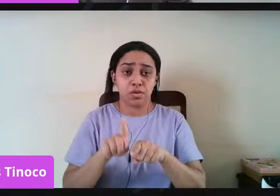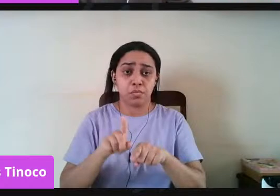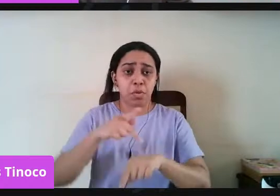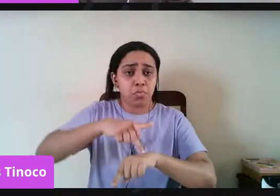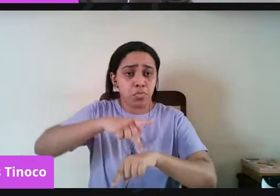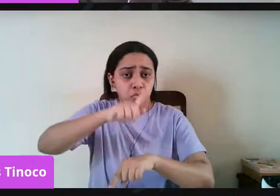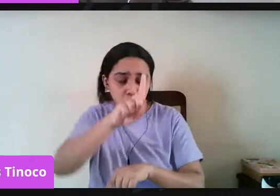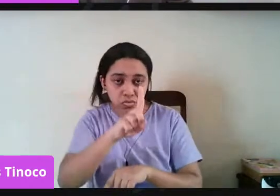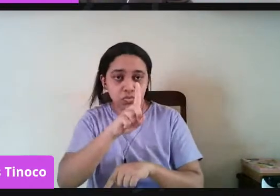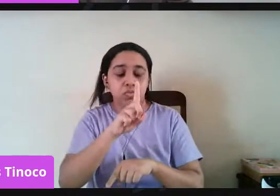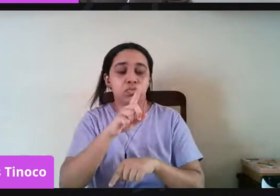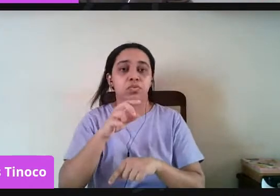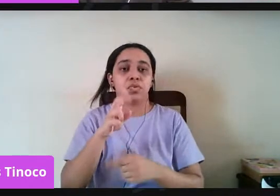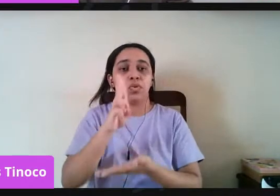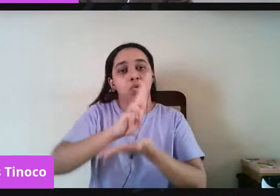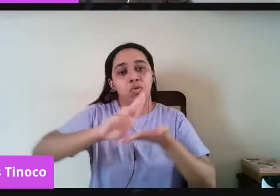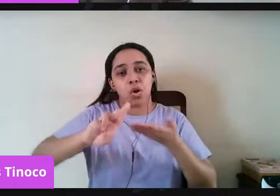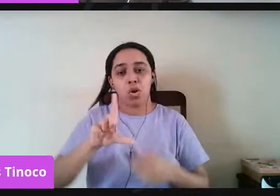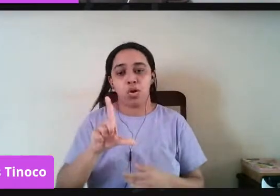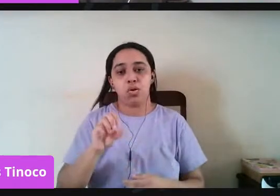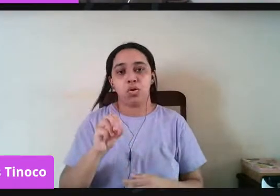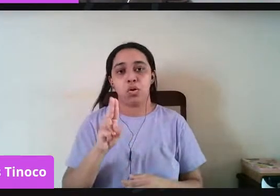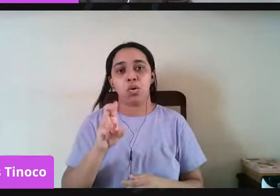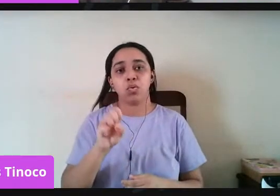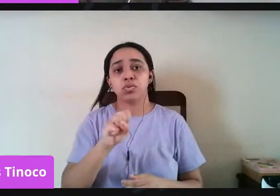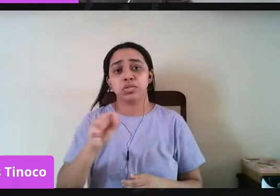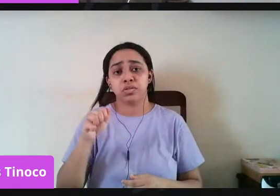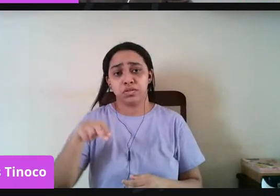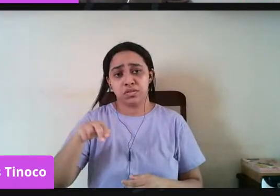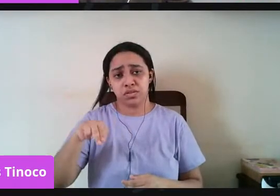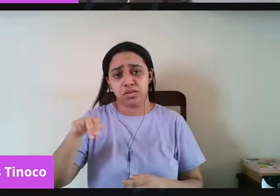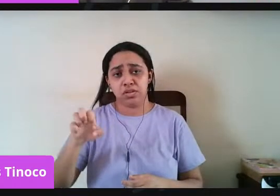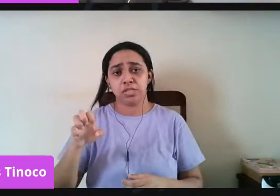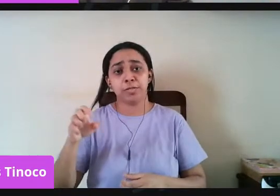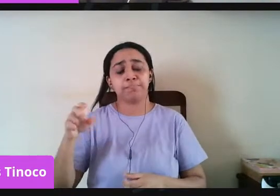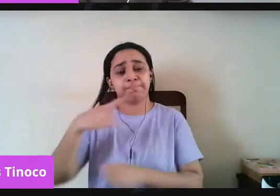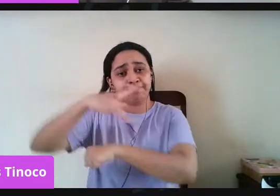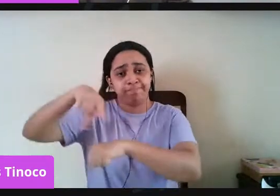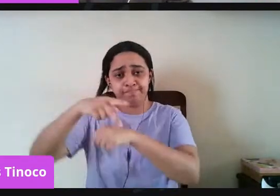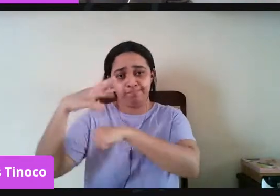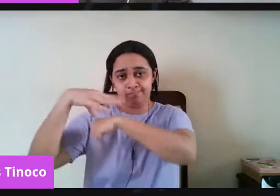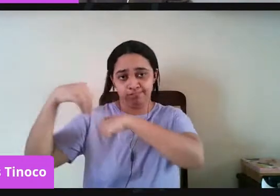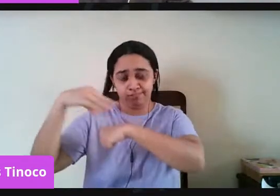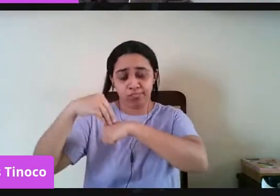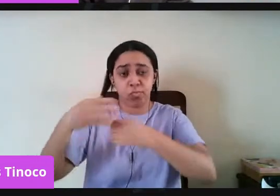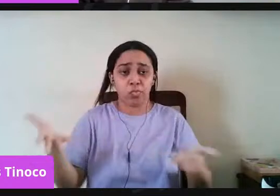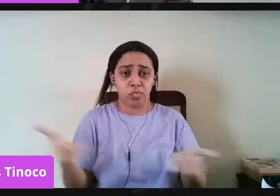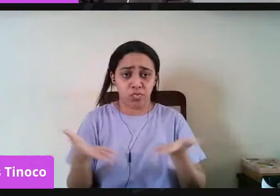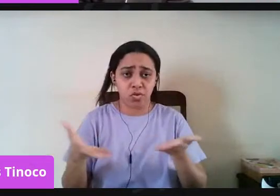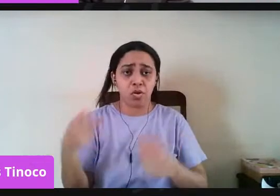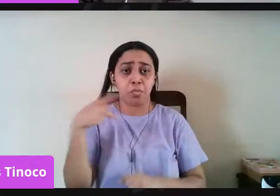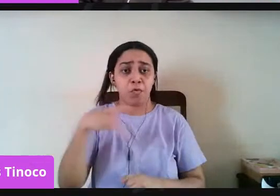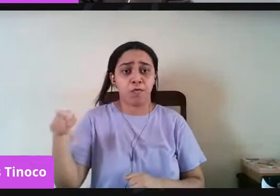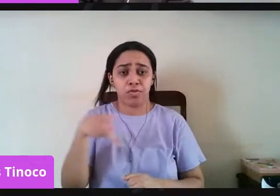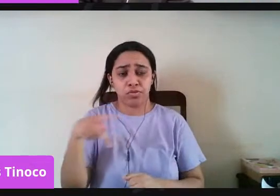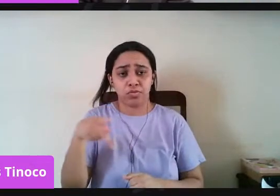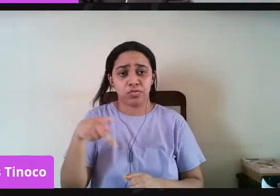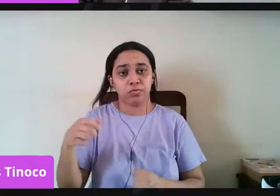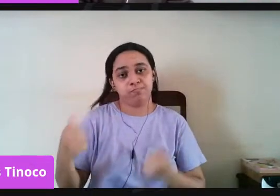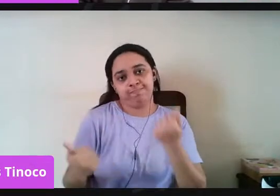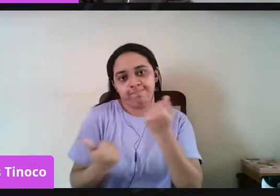pela Universidade de Lausanne, na Suíça. Atualmente é professora associada